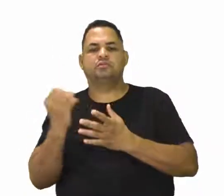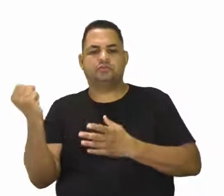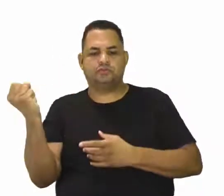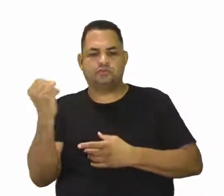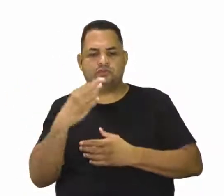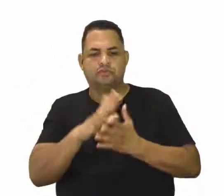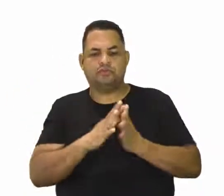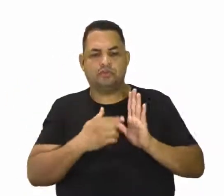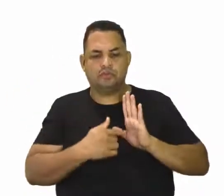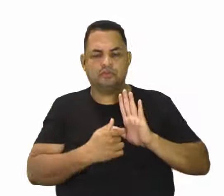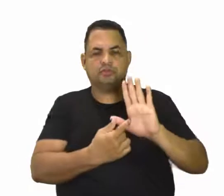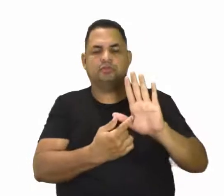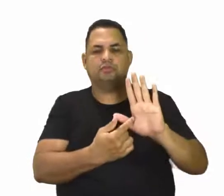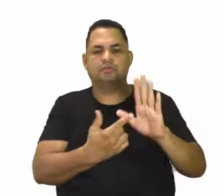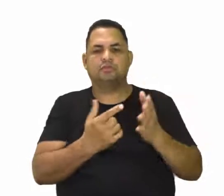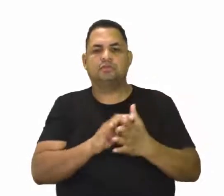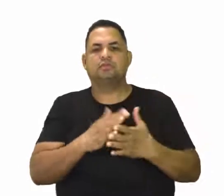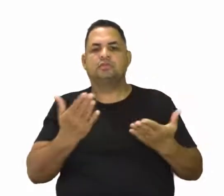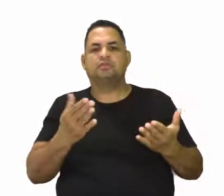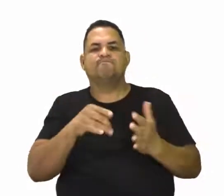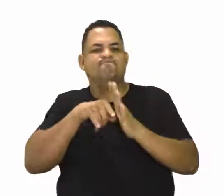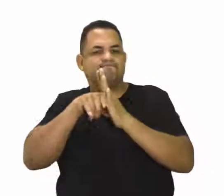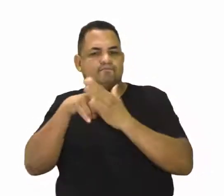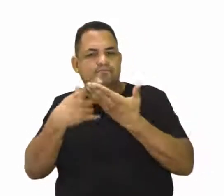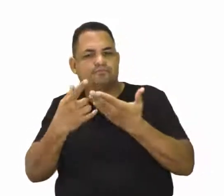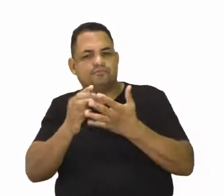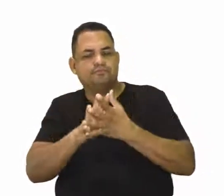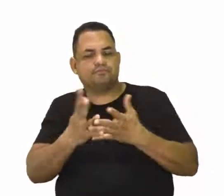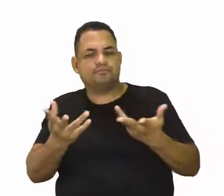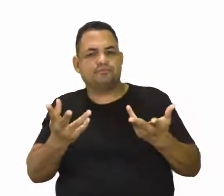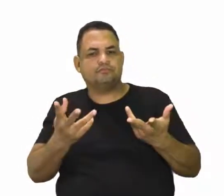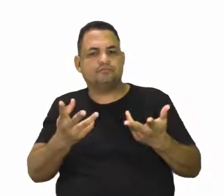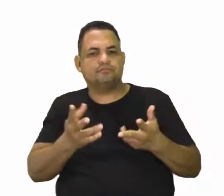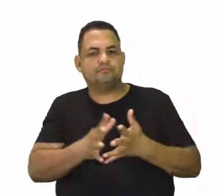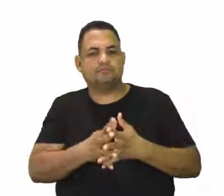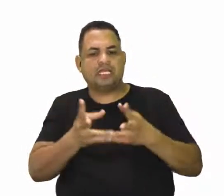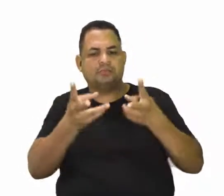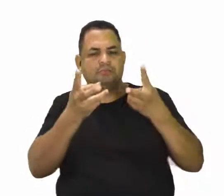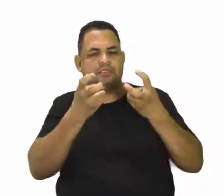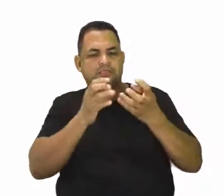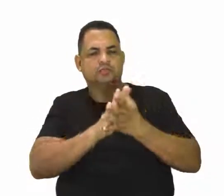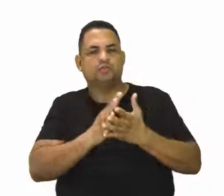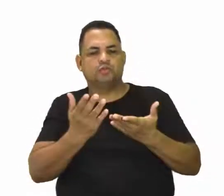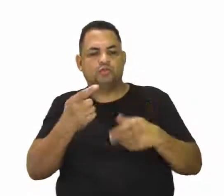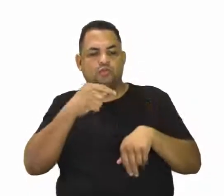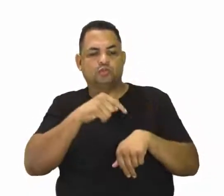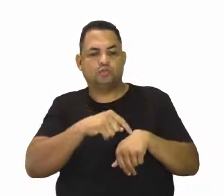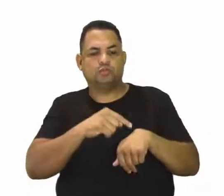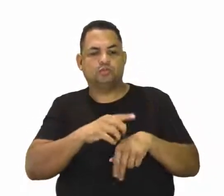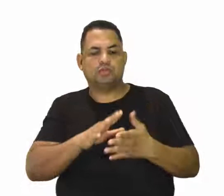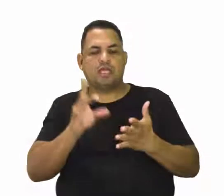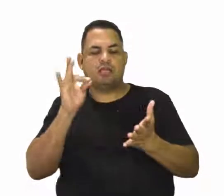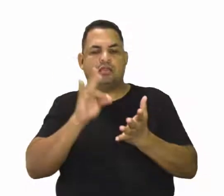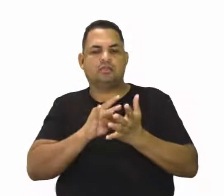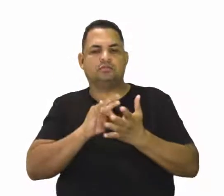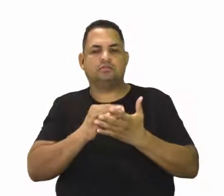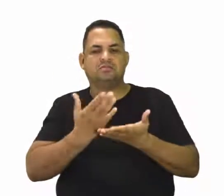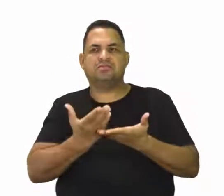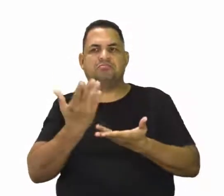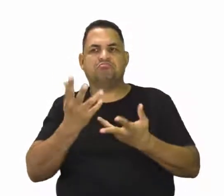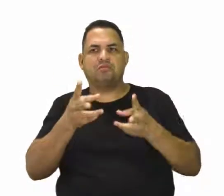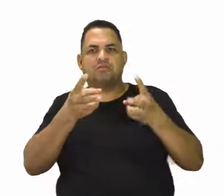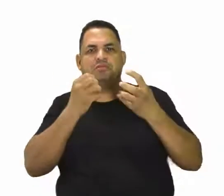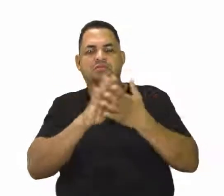exibidas e com uma análise do tempo real a não com análise